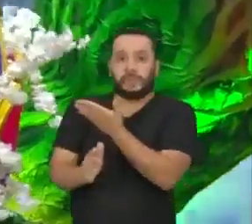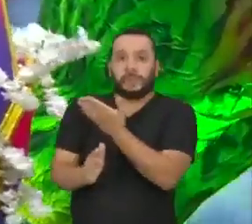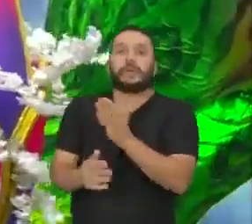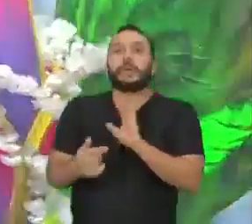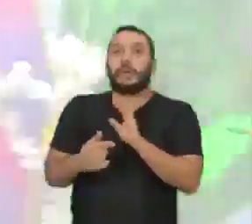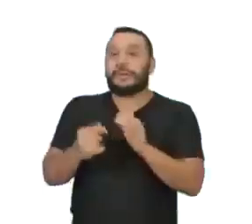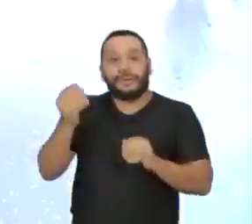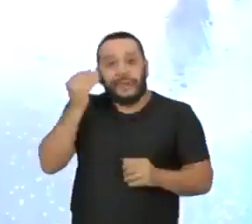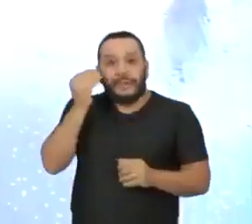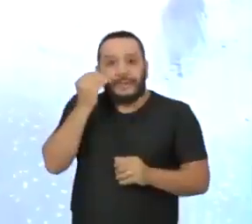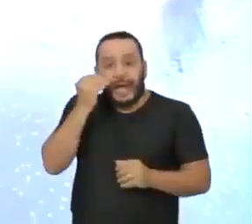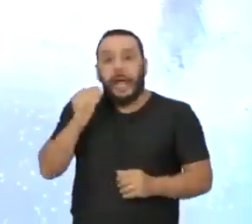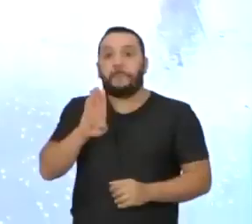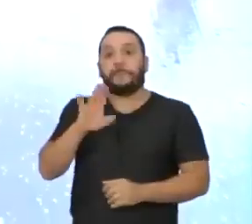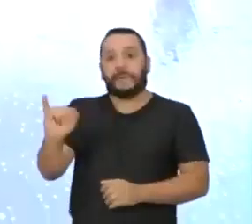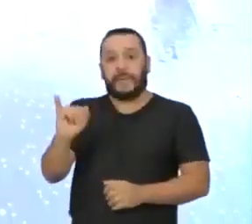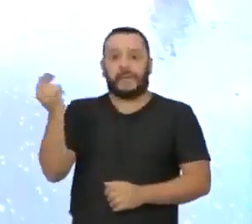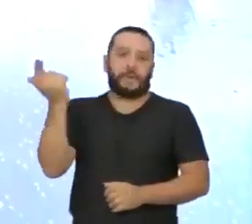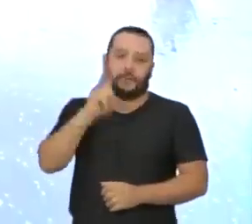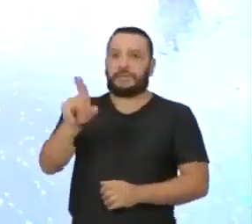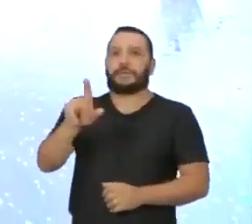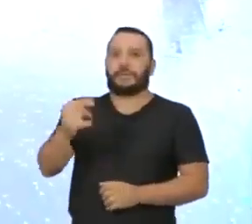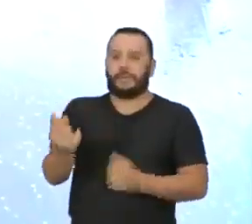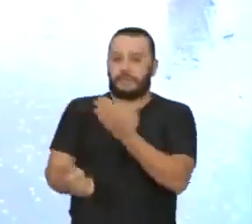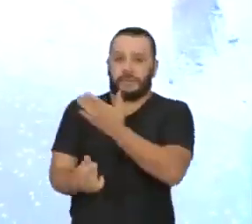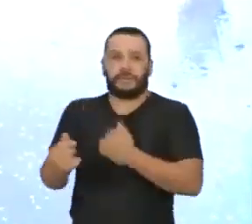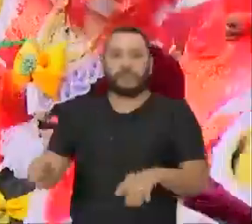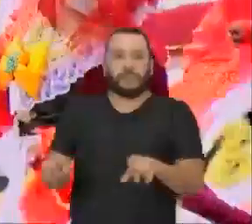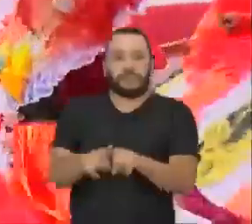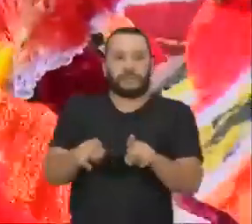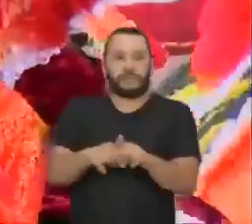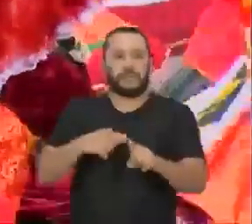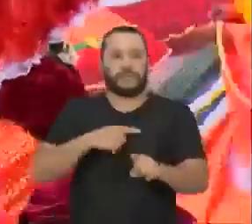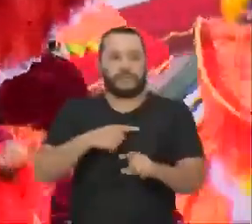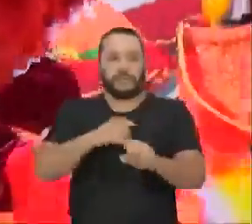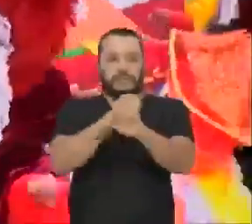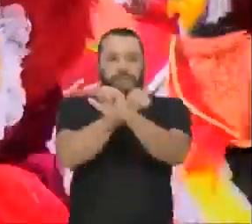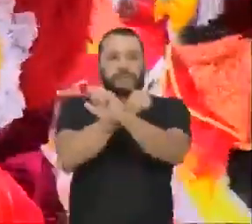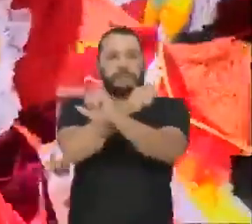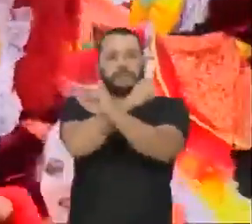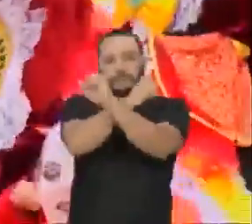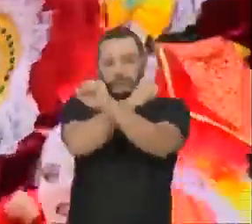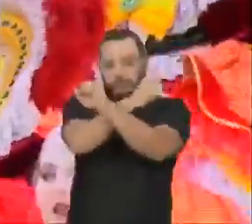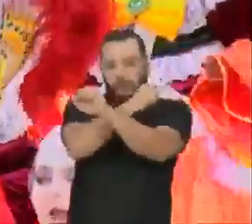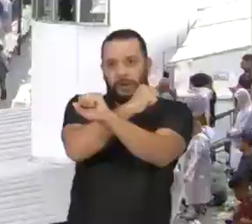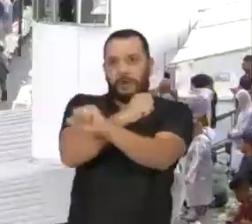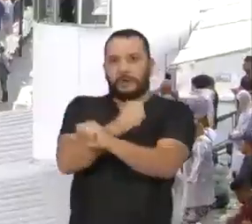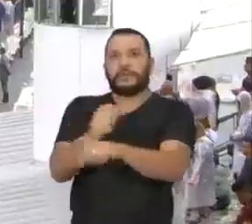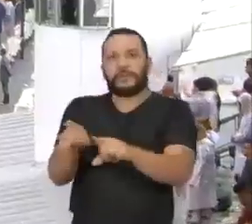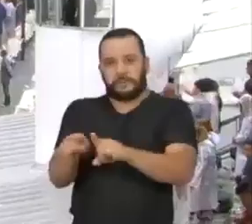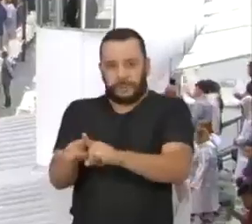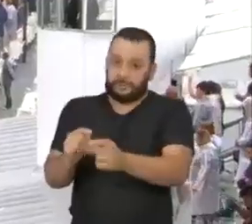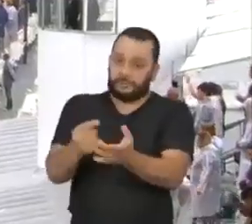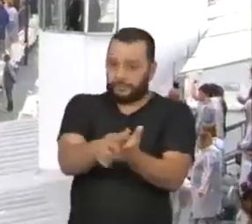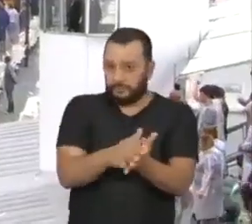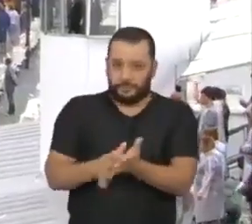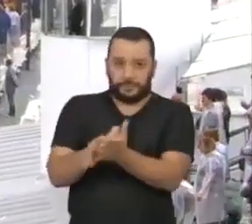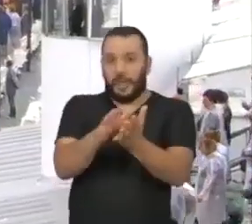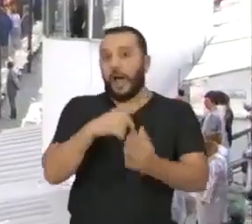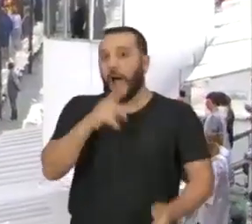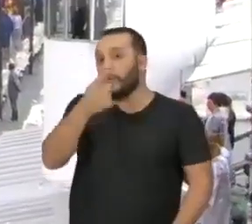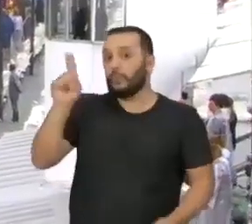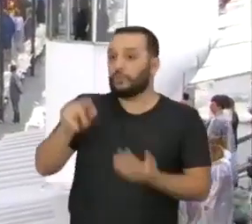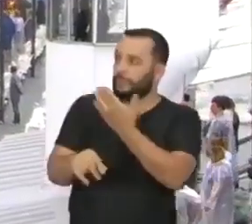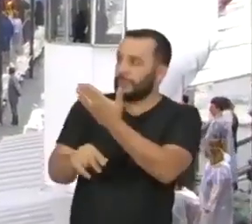o bicampeonato. Encerrando a primeira noite, a X9 paulistana apostou nos diferentes batuques do Brasil. Por ser a última, a